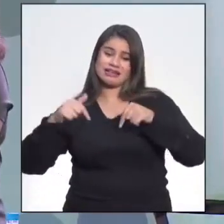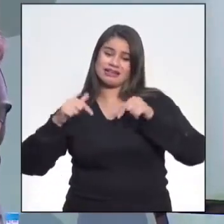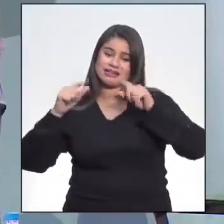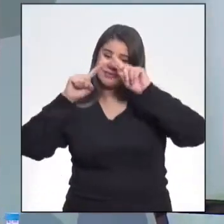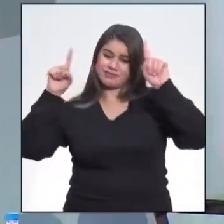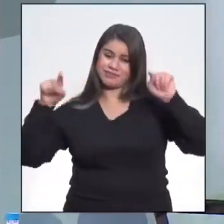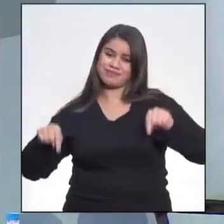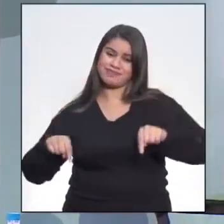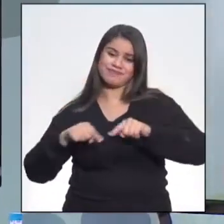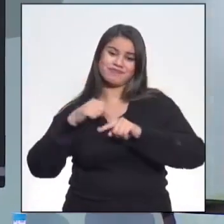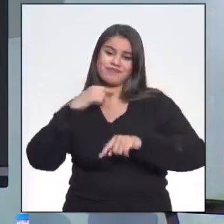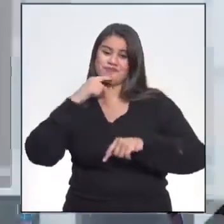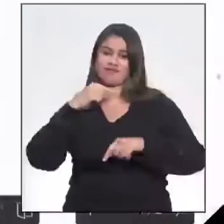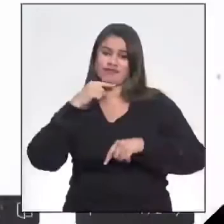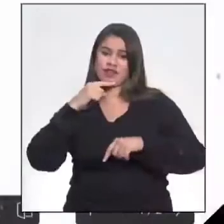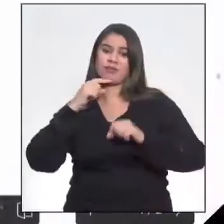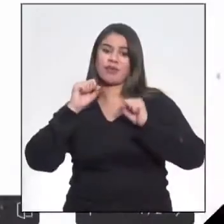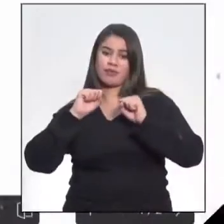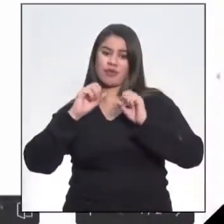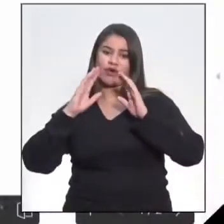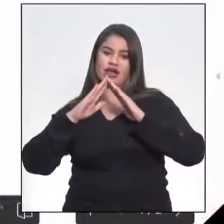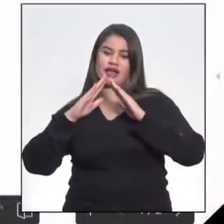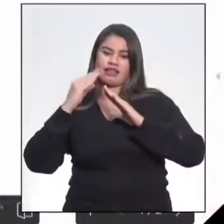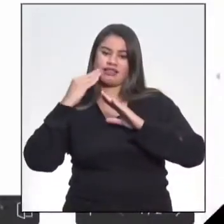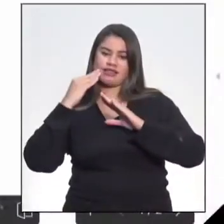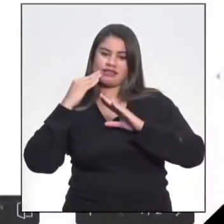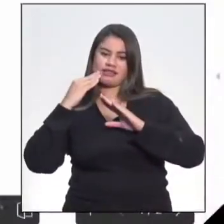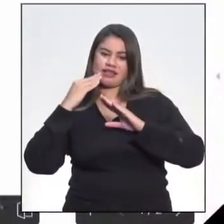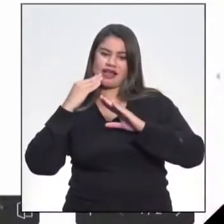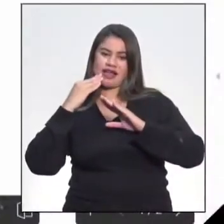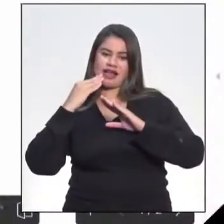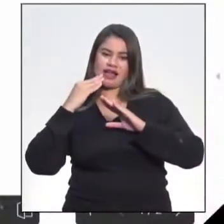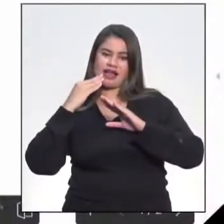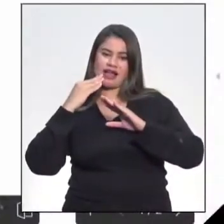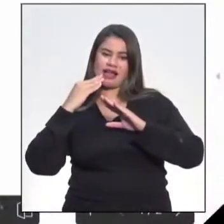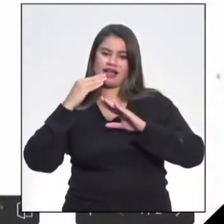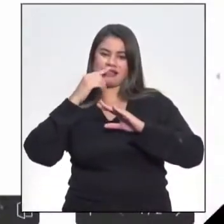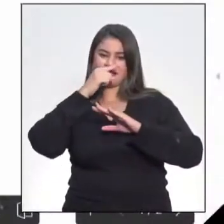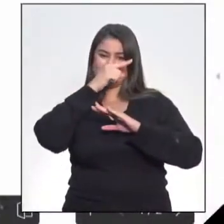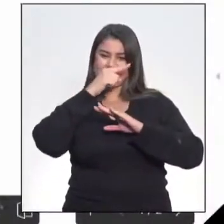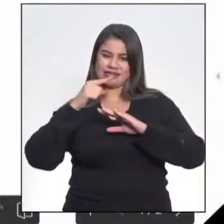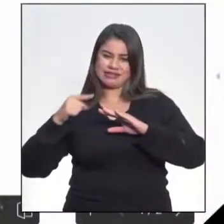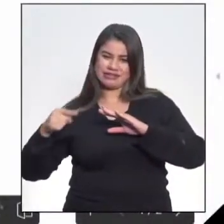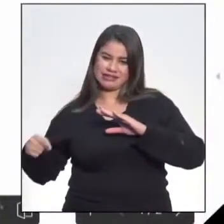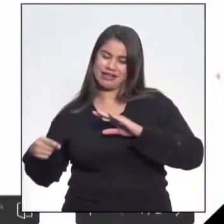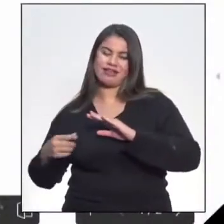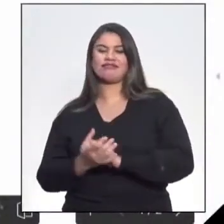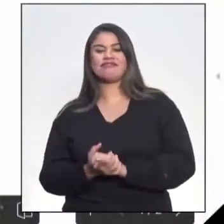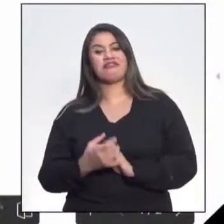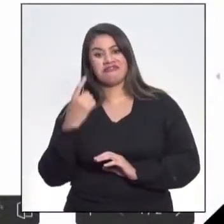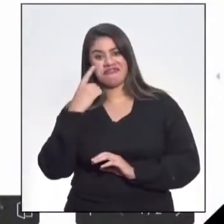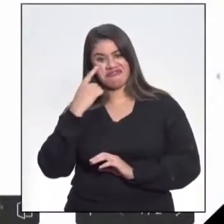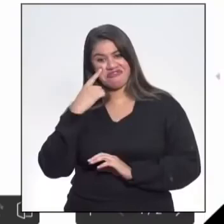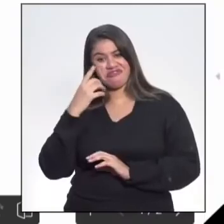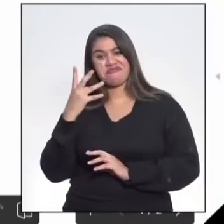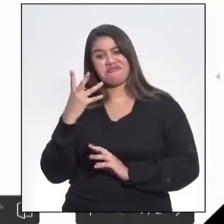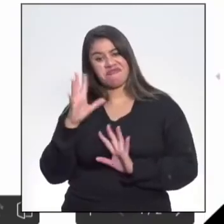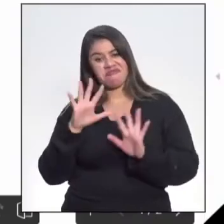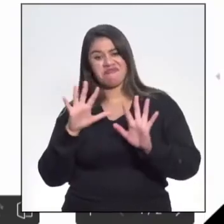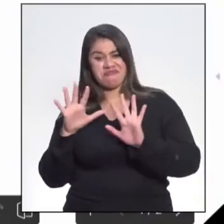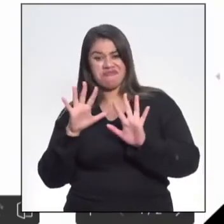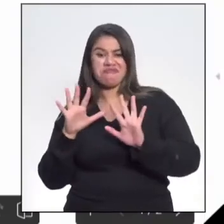régua em casa, né? Traça a reta bonitinho. Então, ela vai vir e vai passar. Olha, até que ficou bonitinha. Dá uma arrumadinha nos